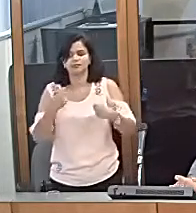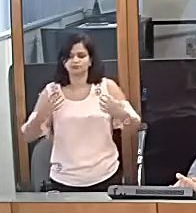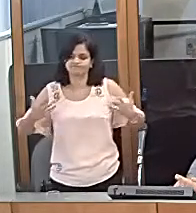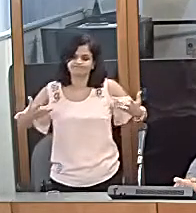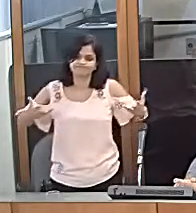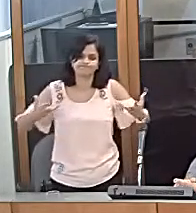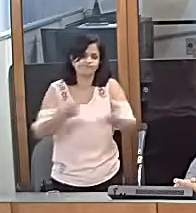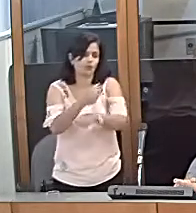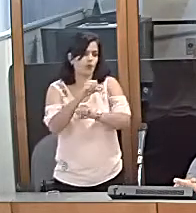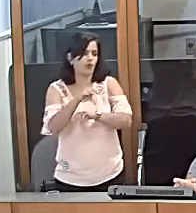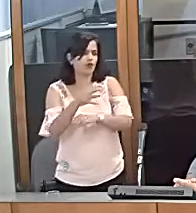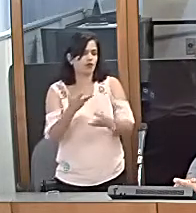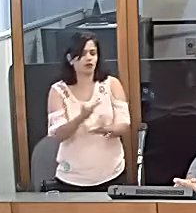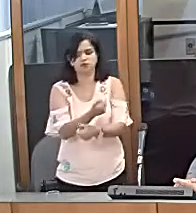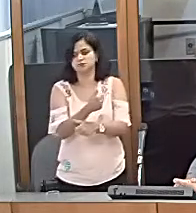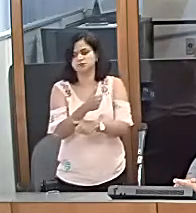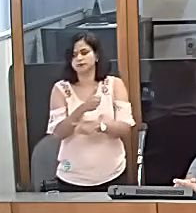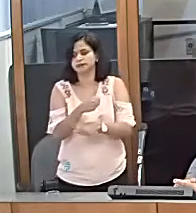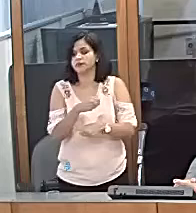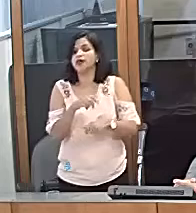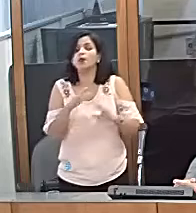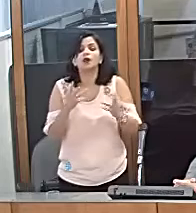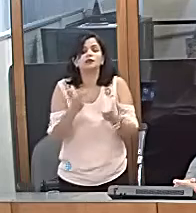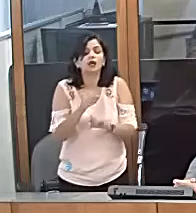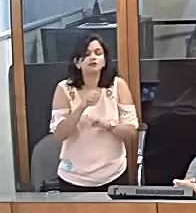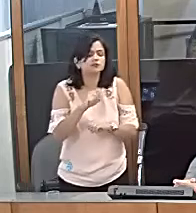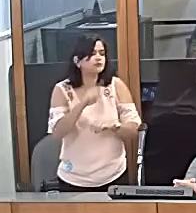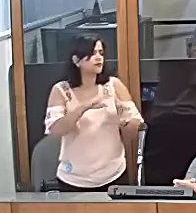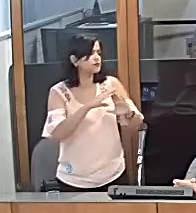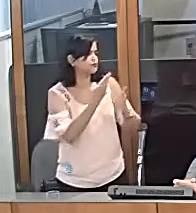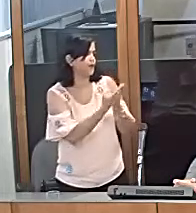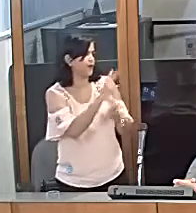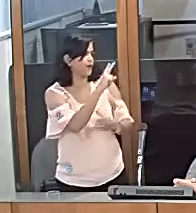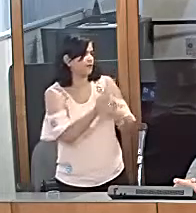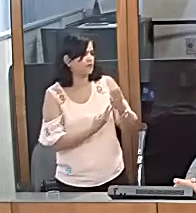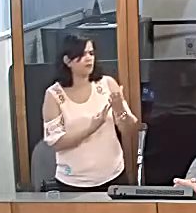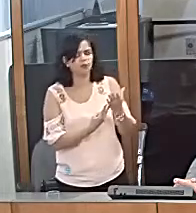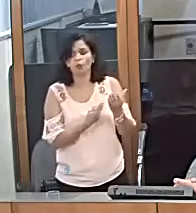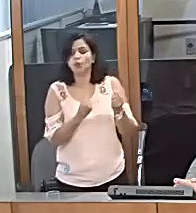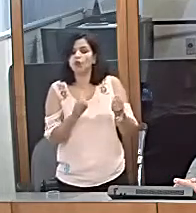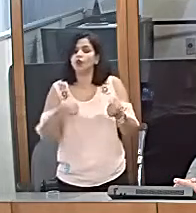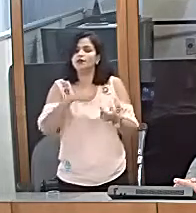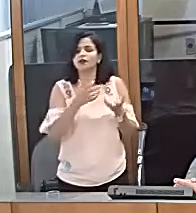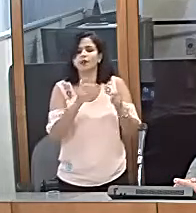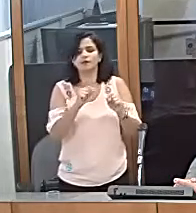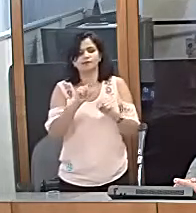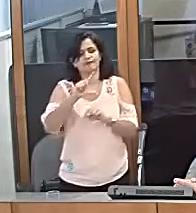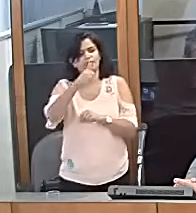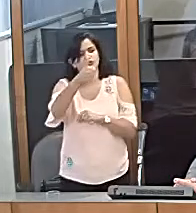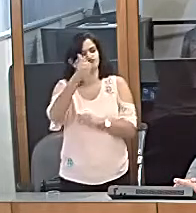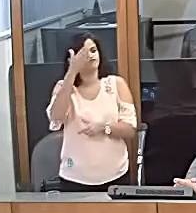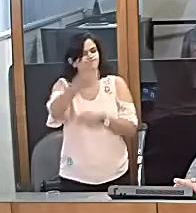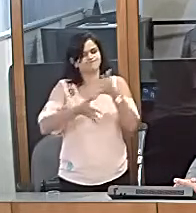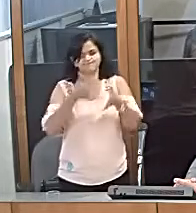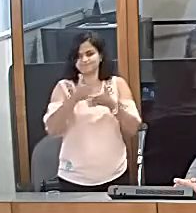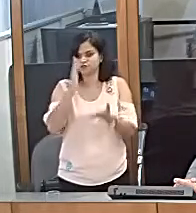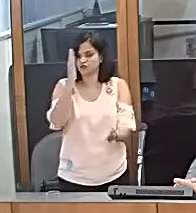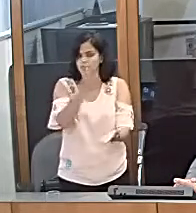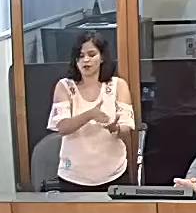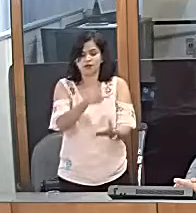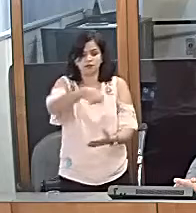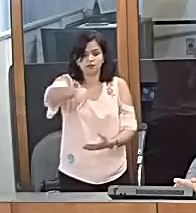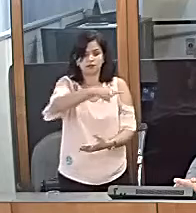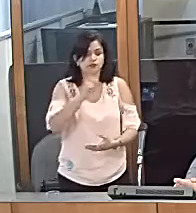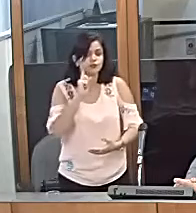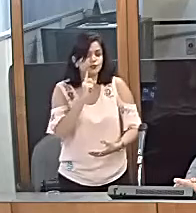que conhecem um pouco da língua de sinais não garante a educação efetiva dos surdos. O que garante a educação dos